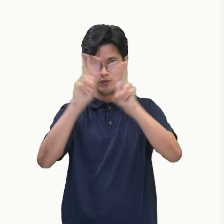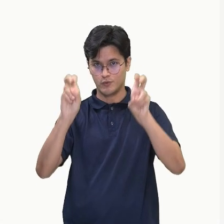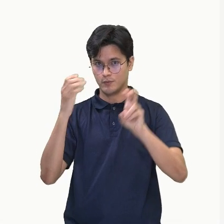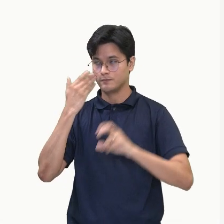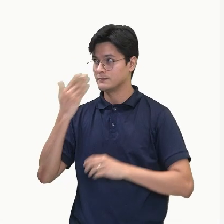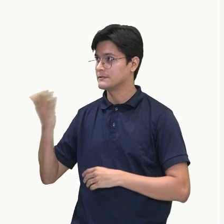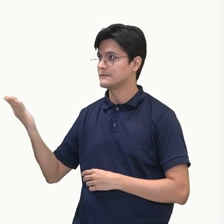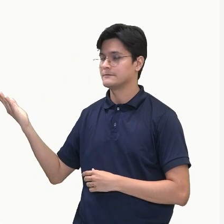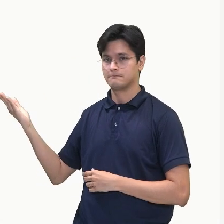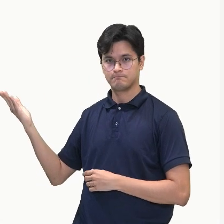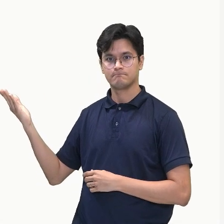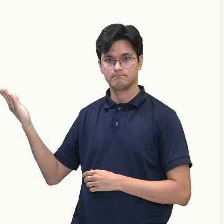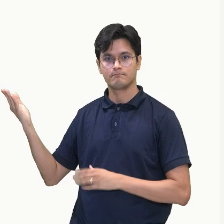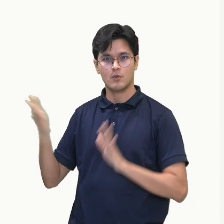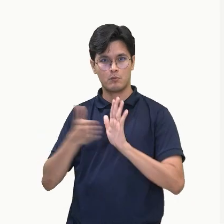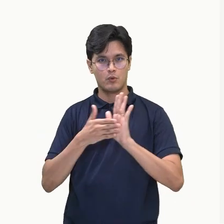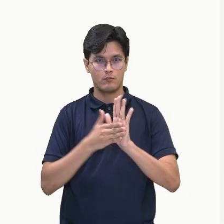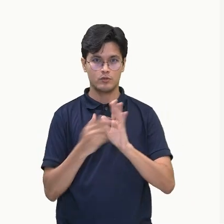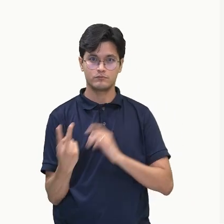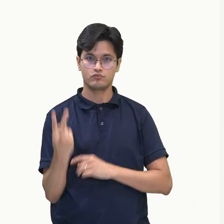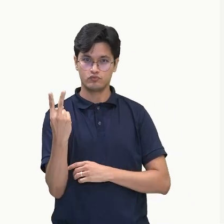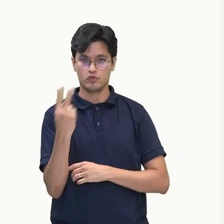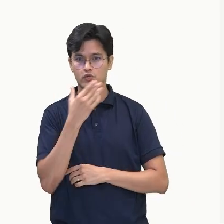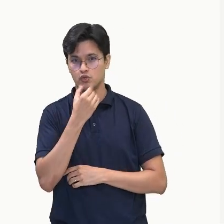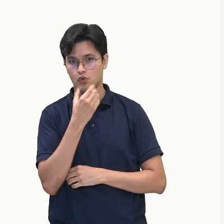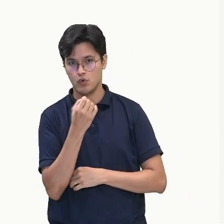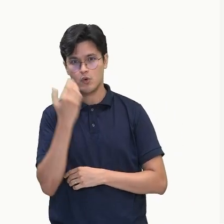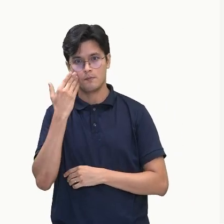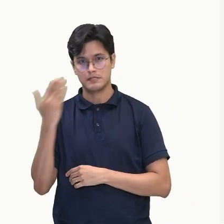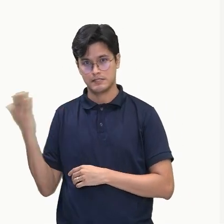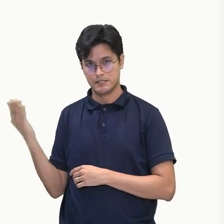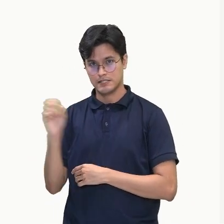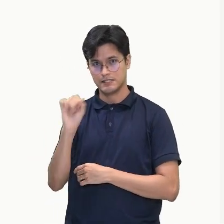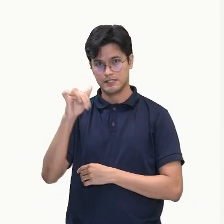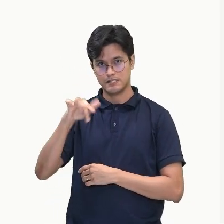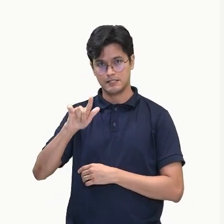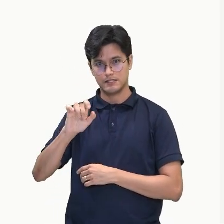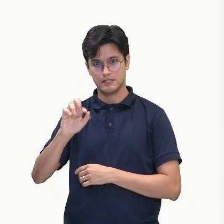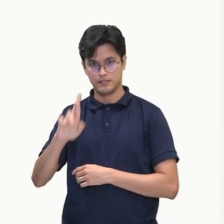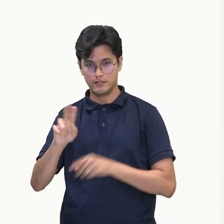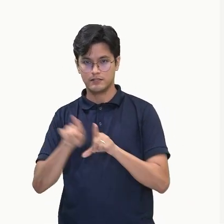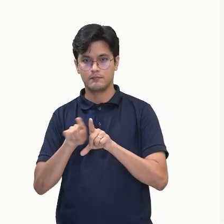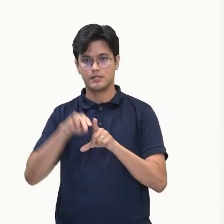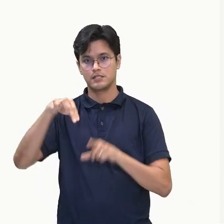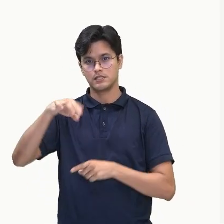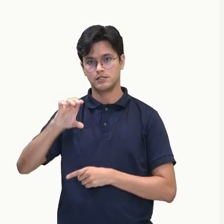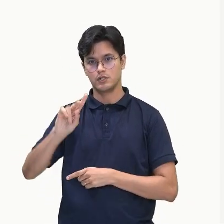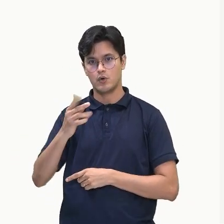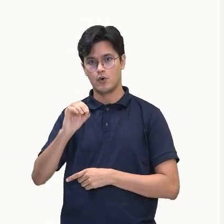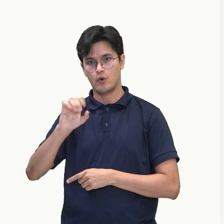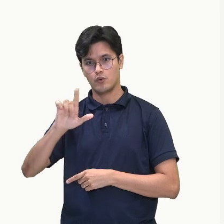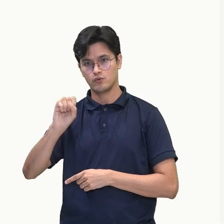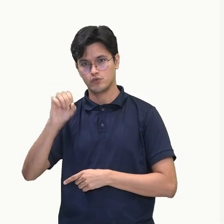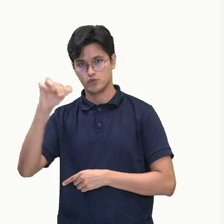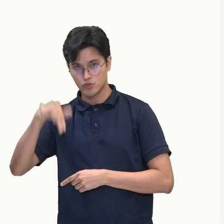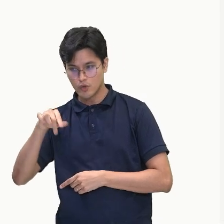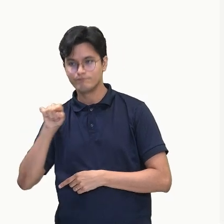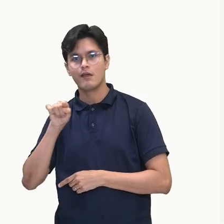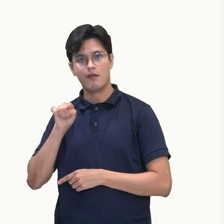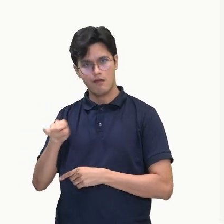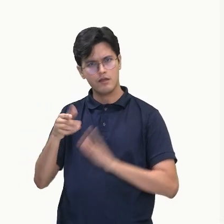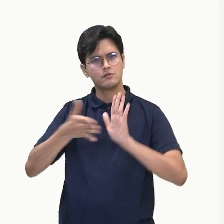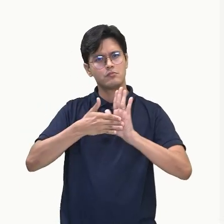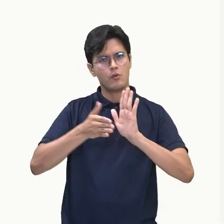Nixon, recentemente, né? Olha aí, nós temos aí em 1972 a proposta desse modelo aí, onde vocês